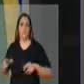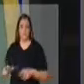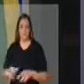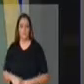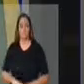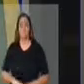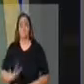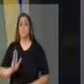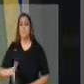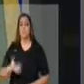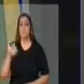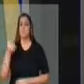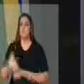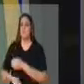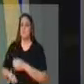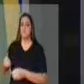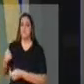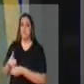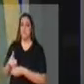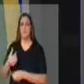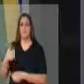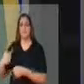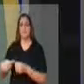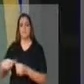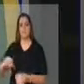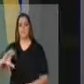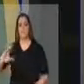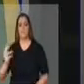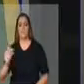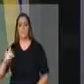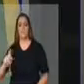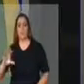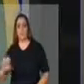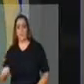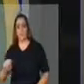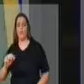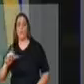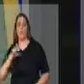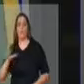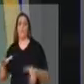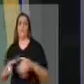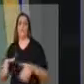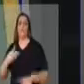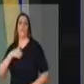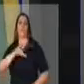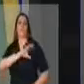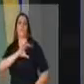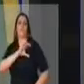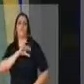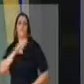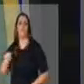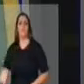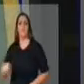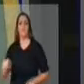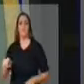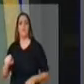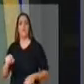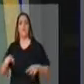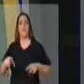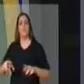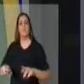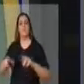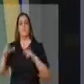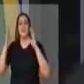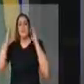em Chapecó, eu coordeno um grupo de pacientes com câncer de cabeça e pescoço. Esse grupo é chamado de Grandes Guerreiros